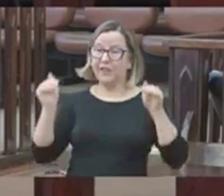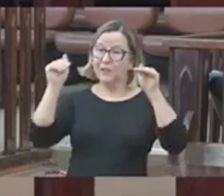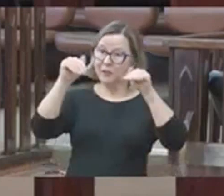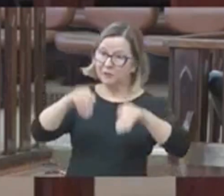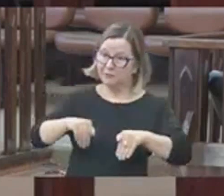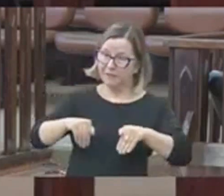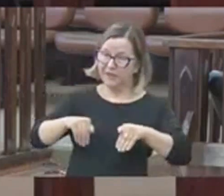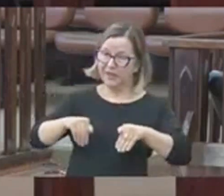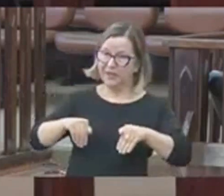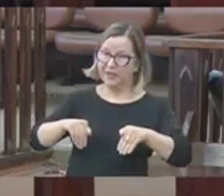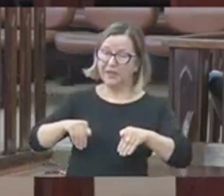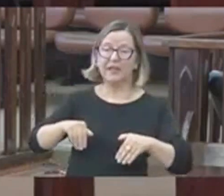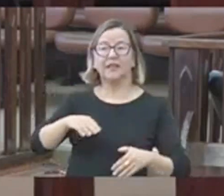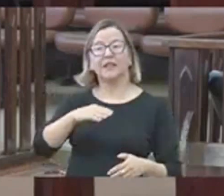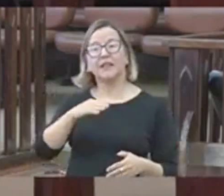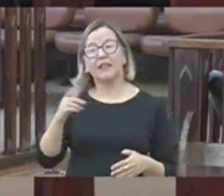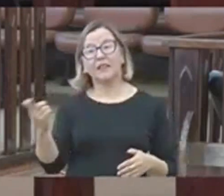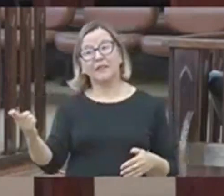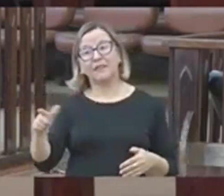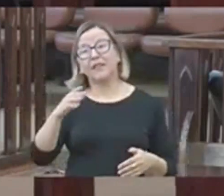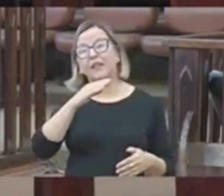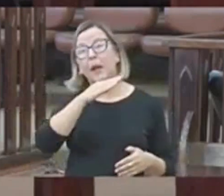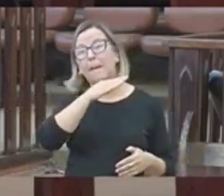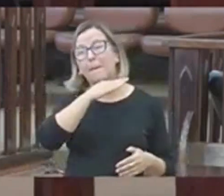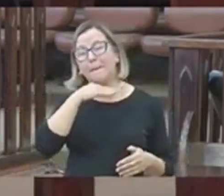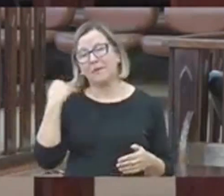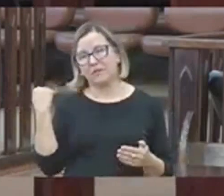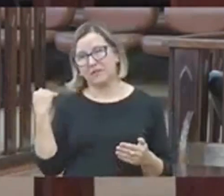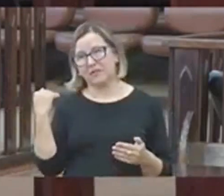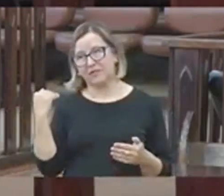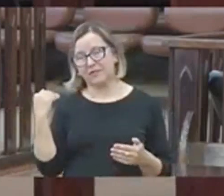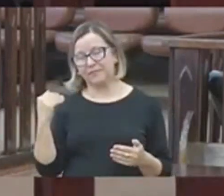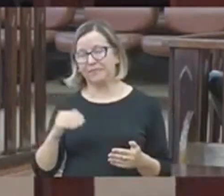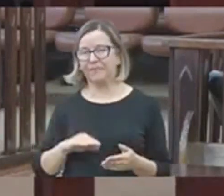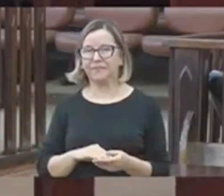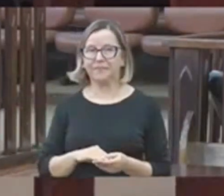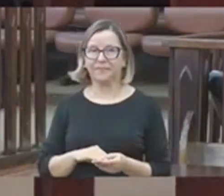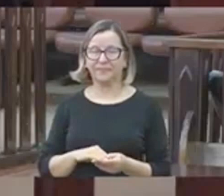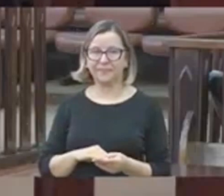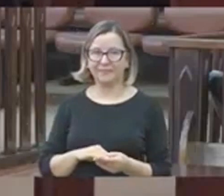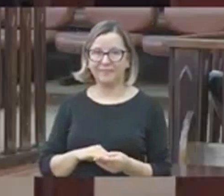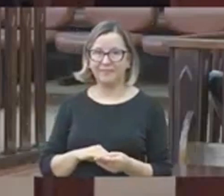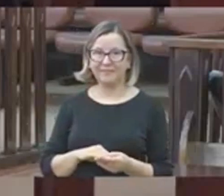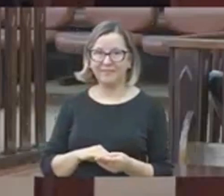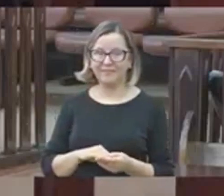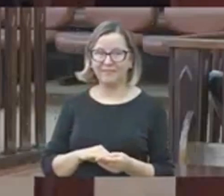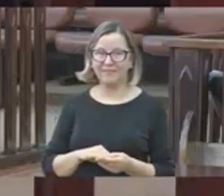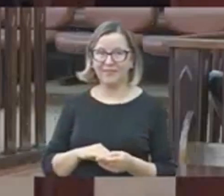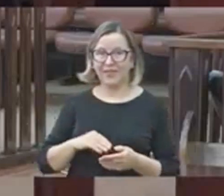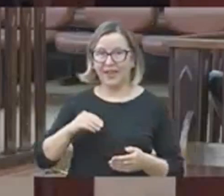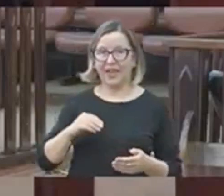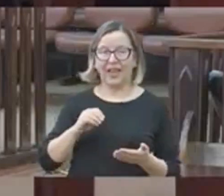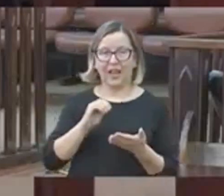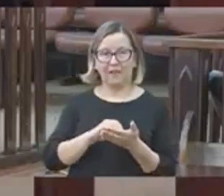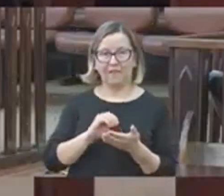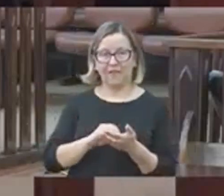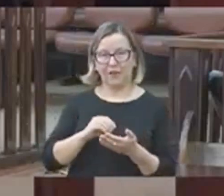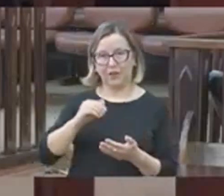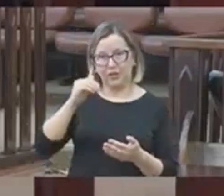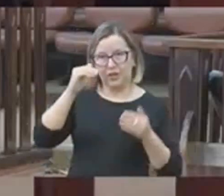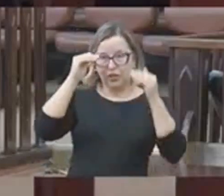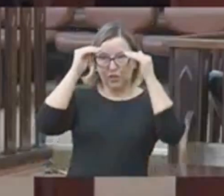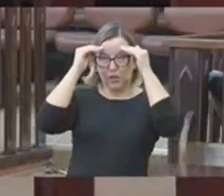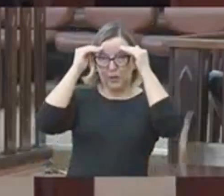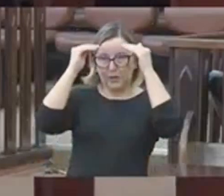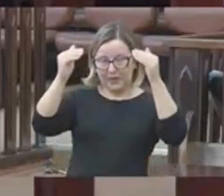pecados trazem de imediato. A desobediência vai trazer uma consequência imediata.